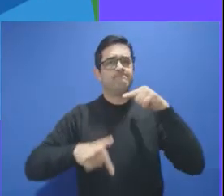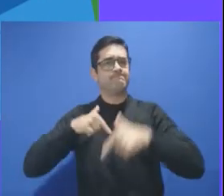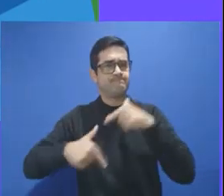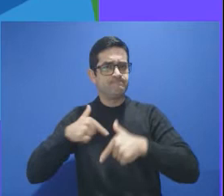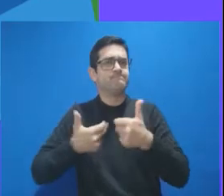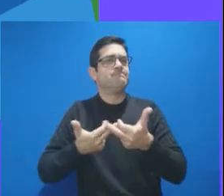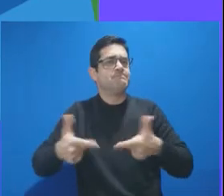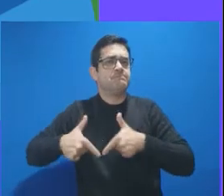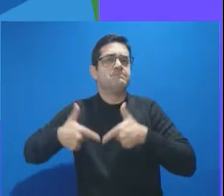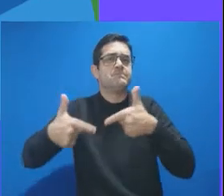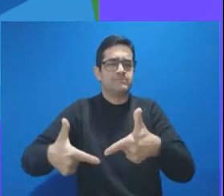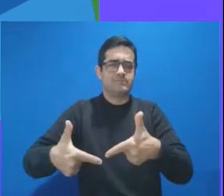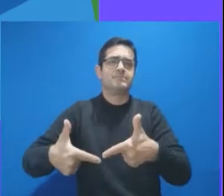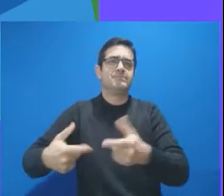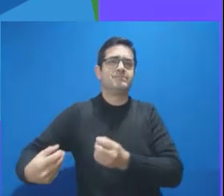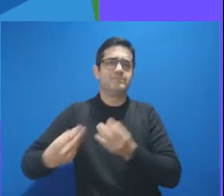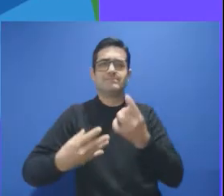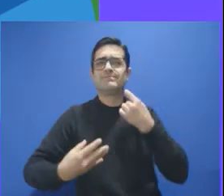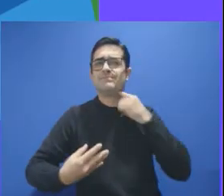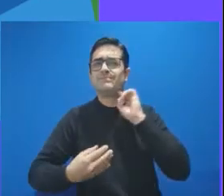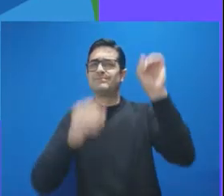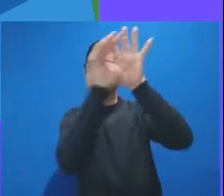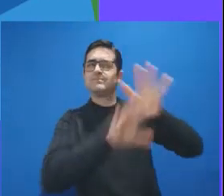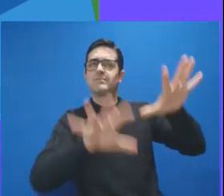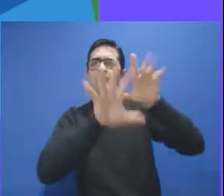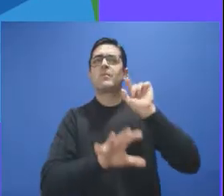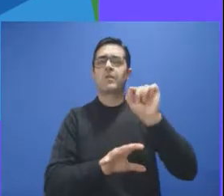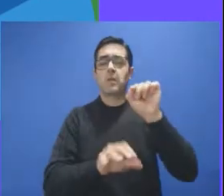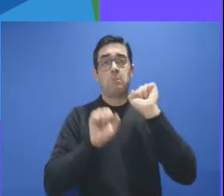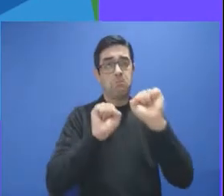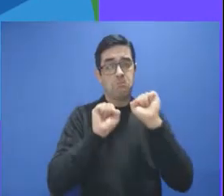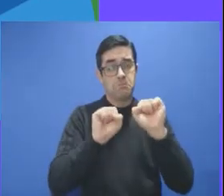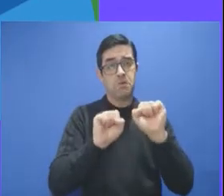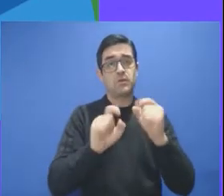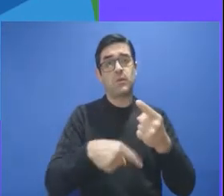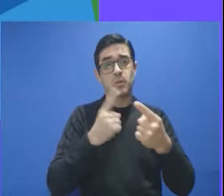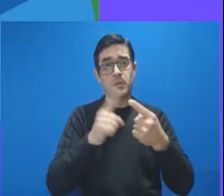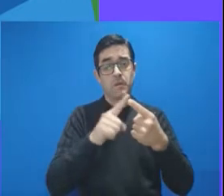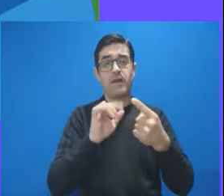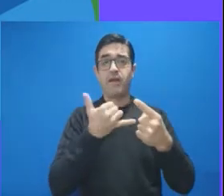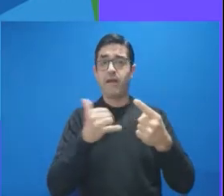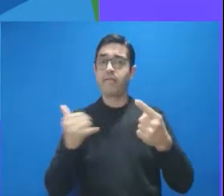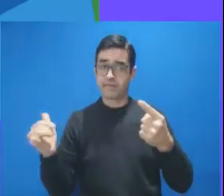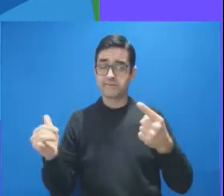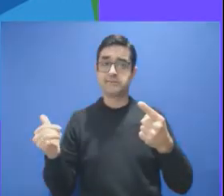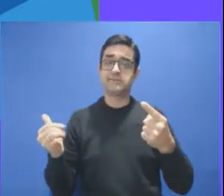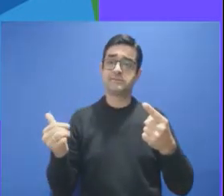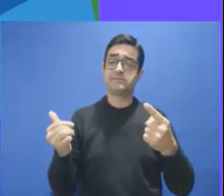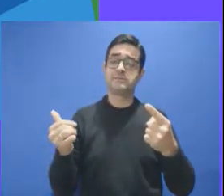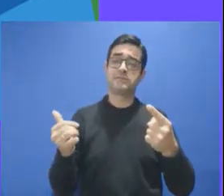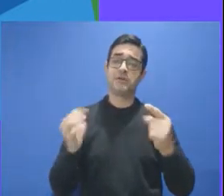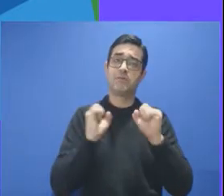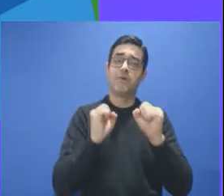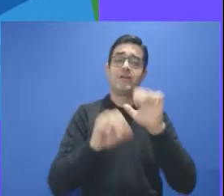têm atividades que acabam acarretando na poluição atmosférica. Essa origem antropogênica pode ser a matriz energética, então